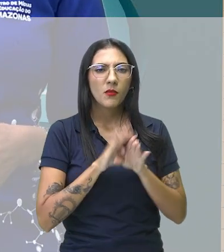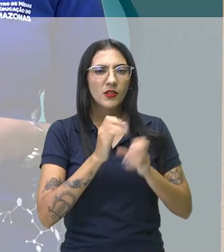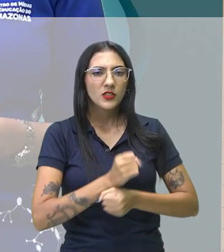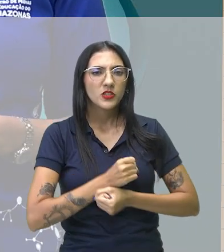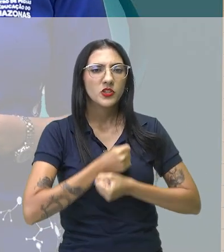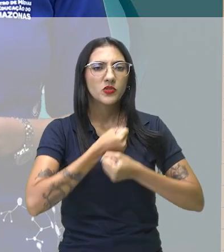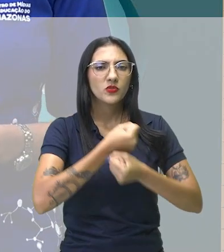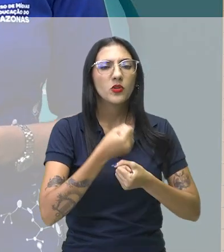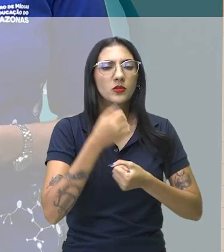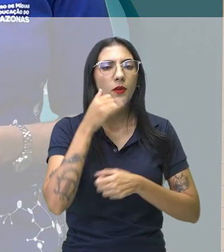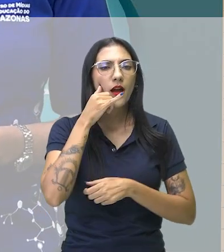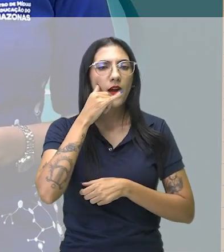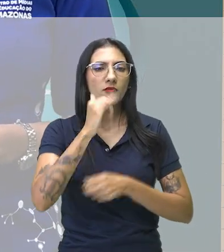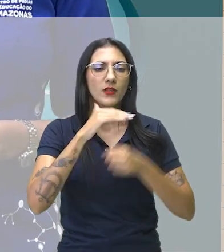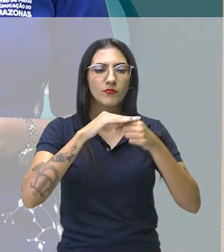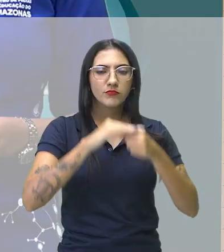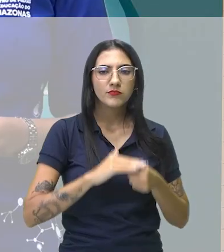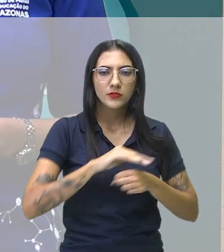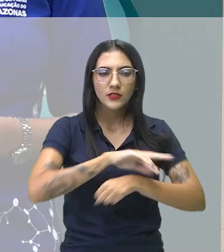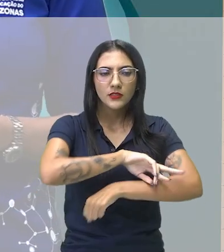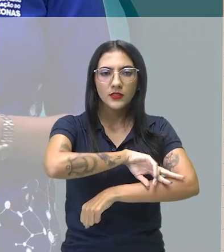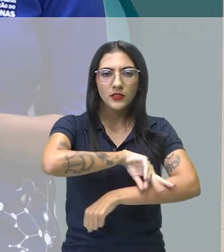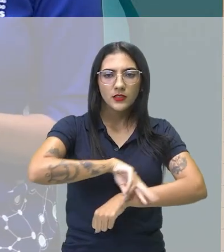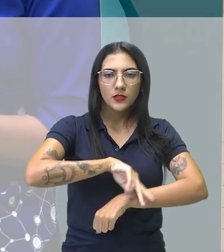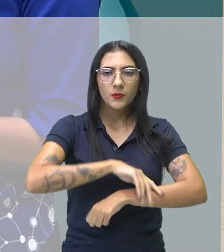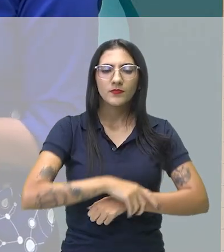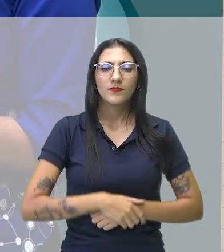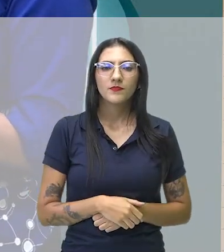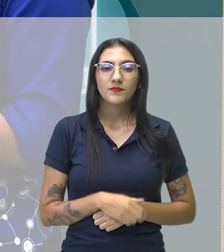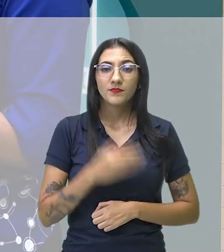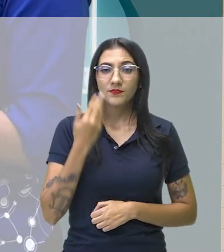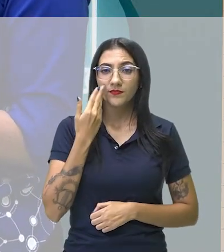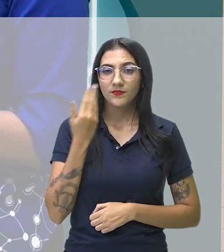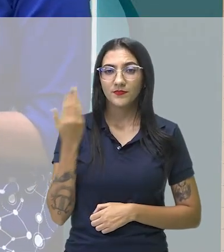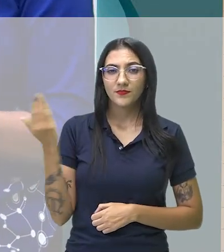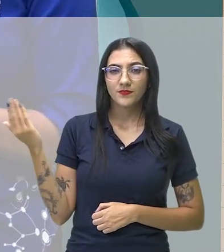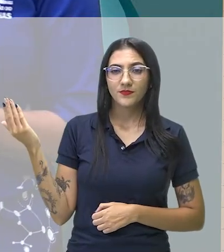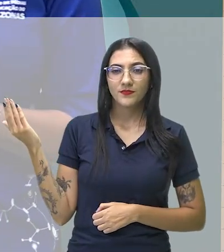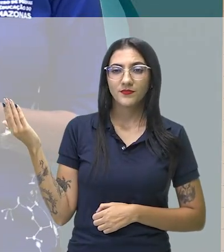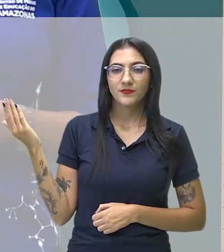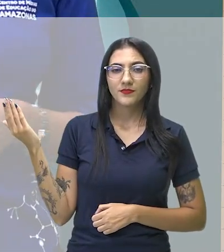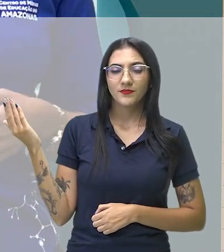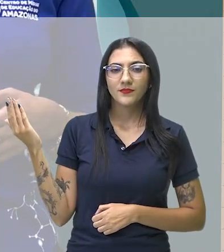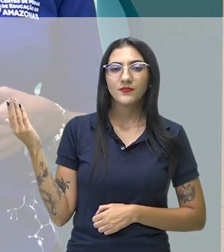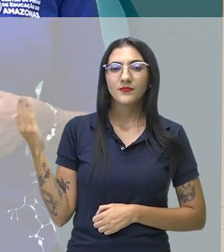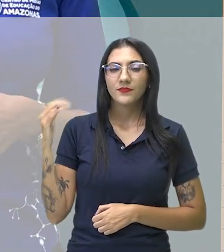resistência contra a segregação racial. E aqui está a fotografia